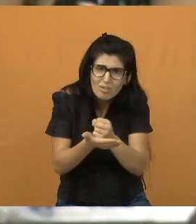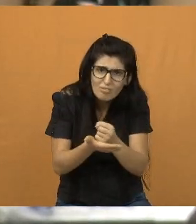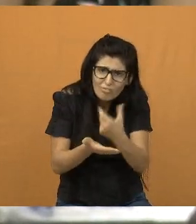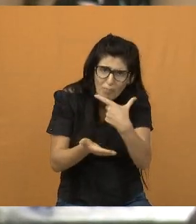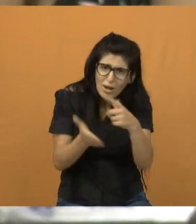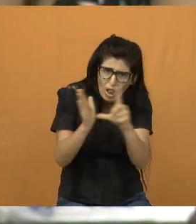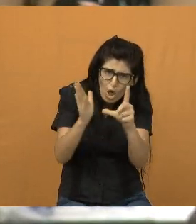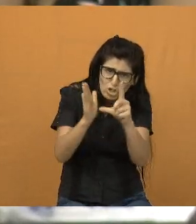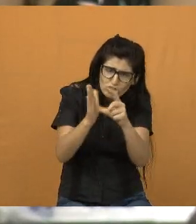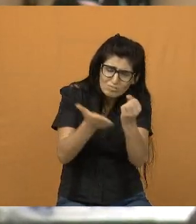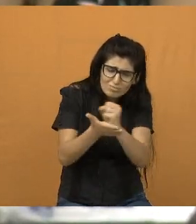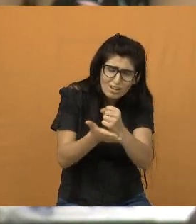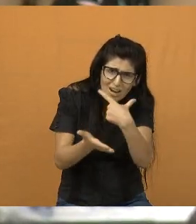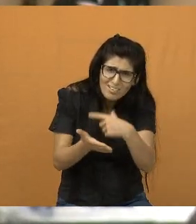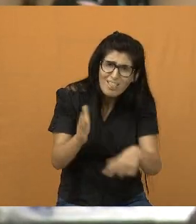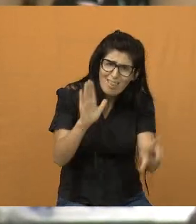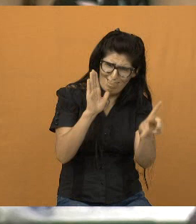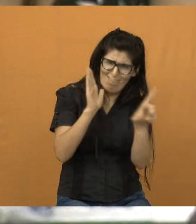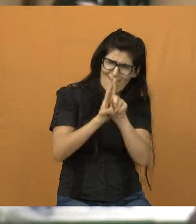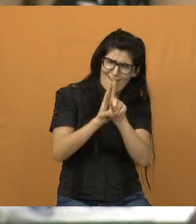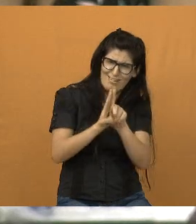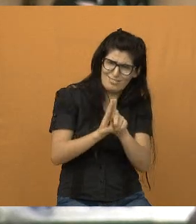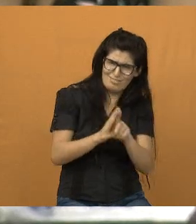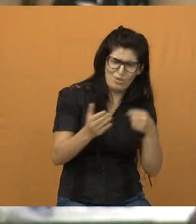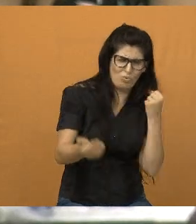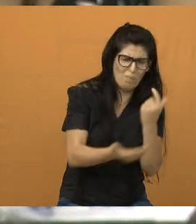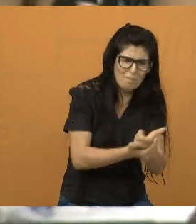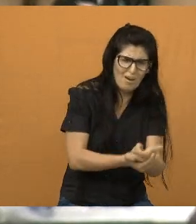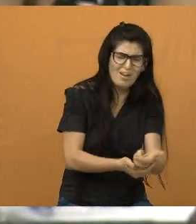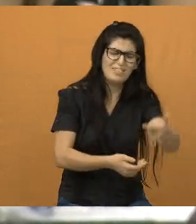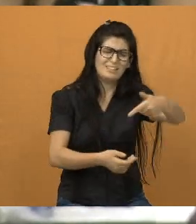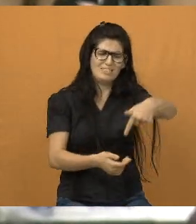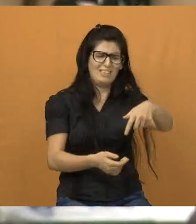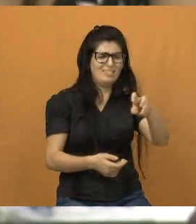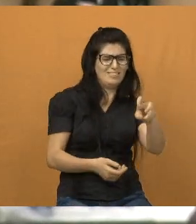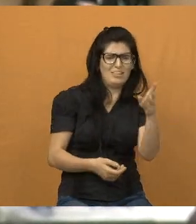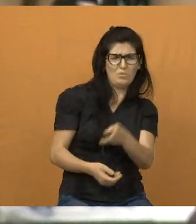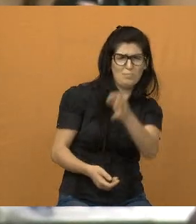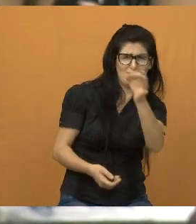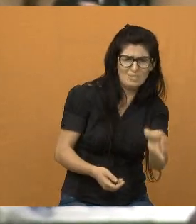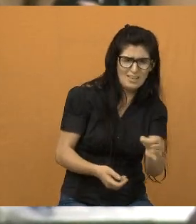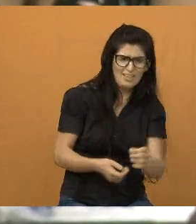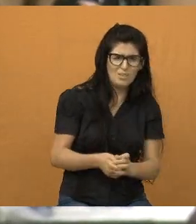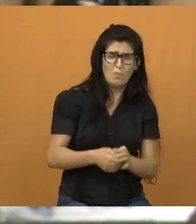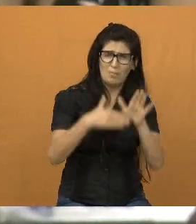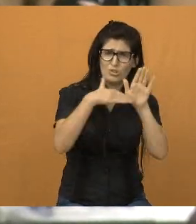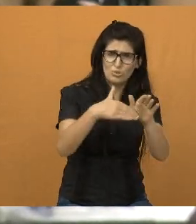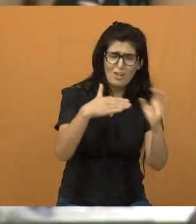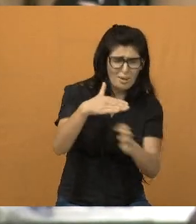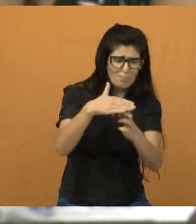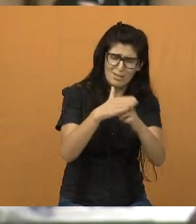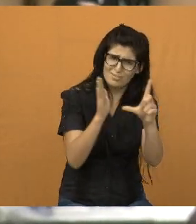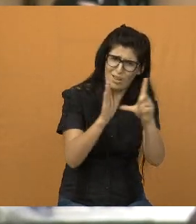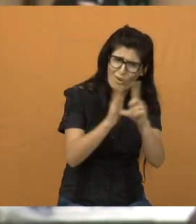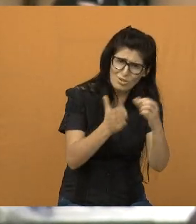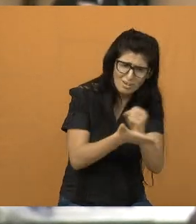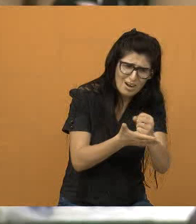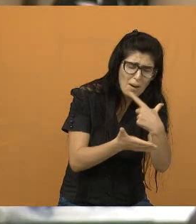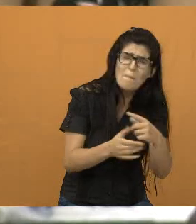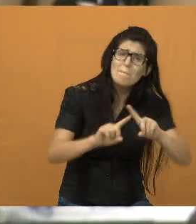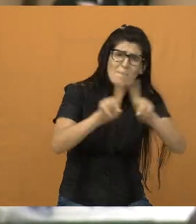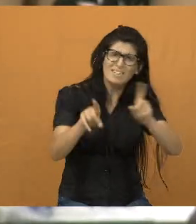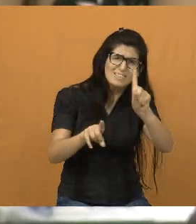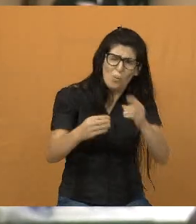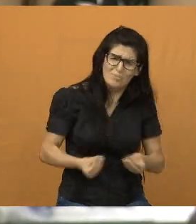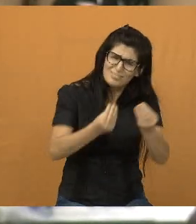Né? Isso daí é uma lei que a gente tem que comprar 75 para privilegiar as pequenas em poder, só que elas não entregam. Elas são multadas